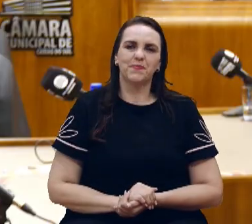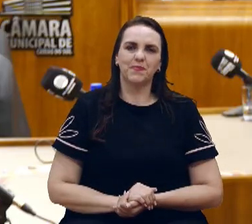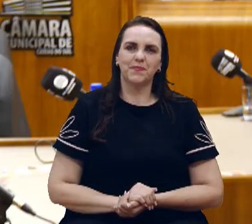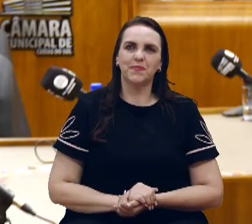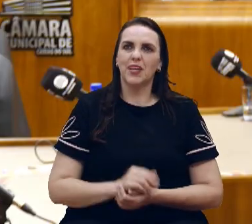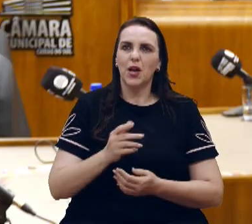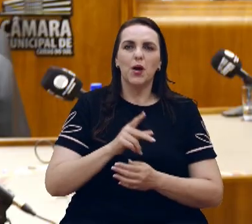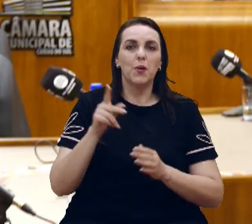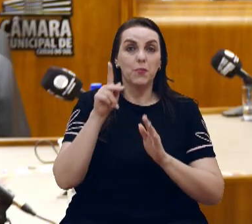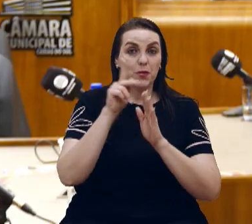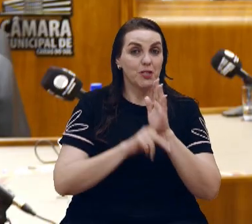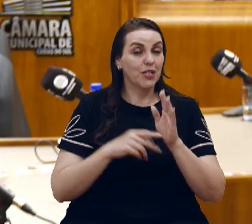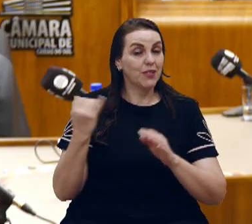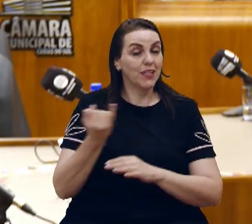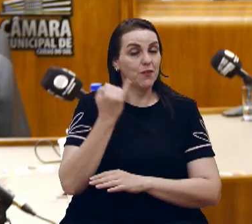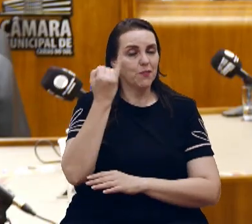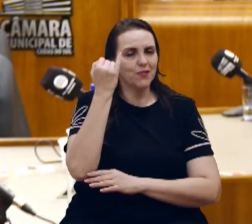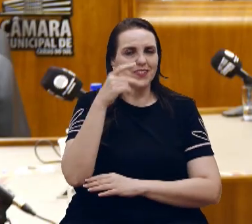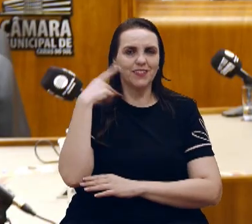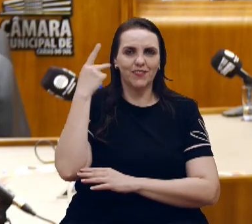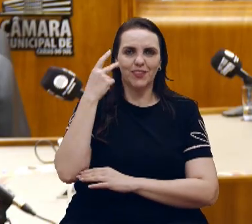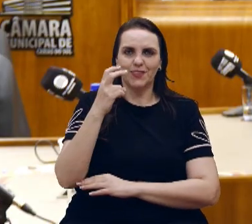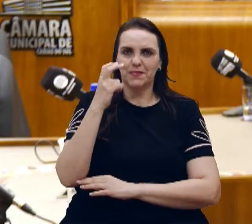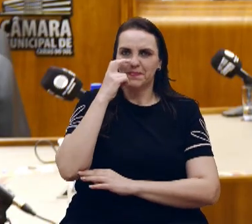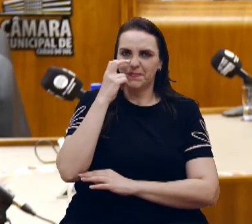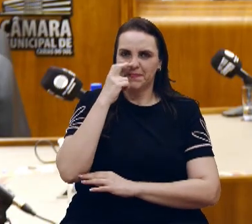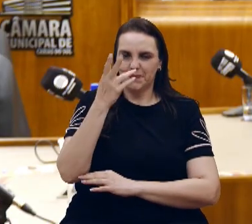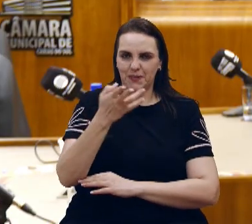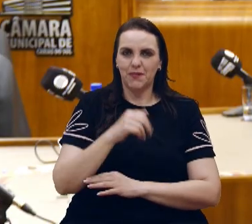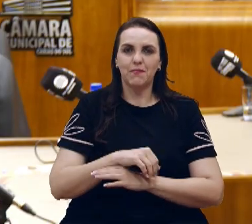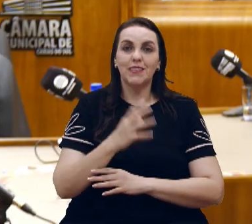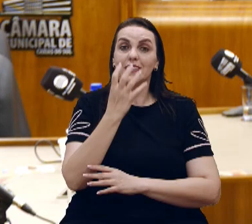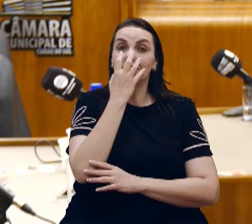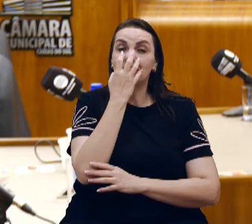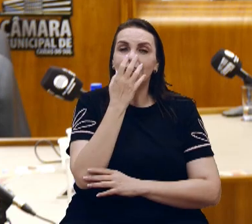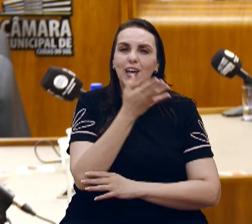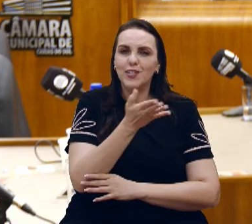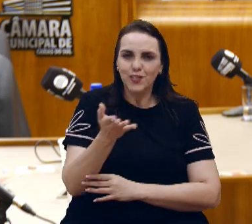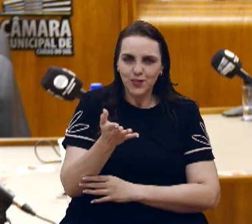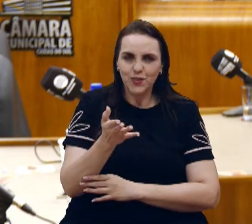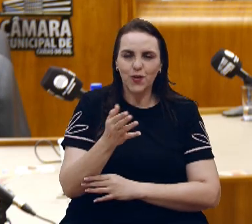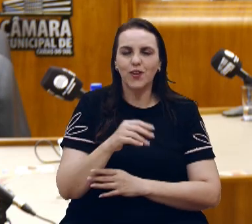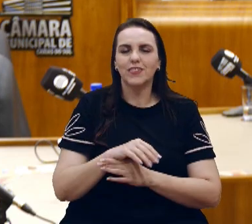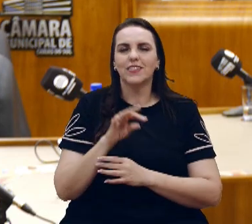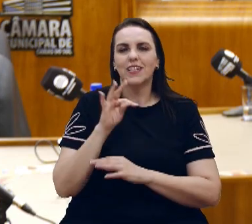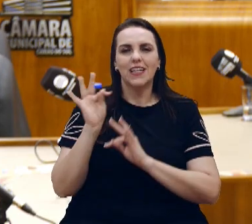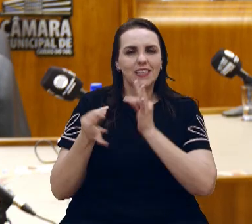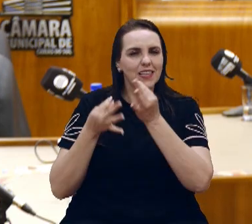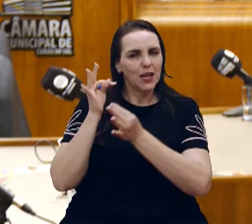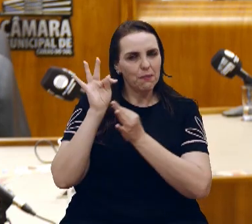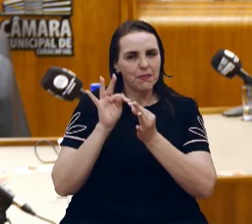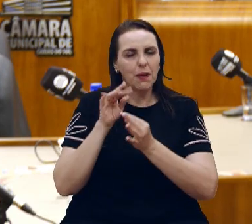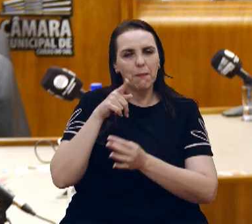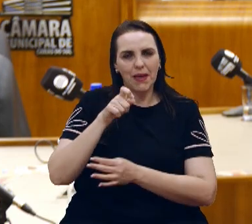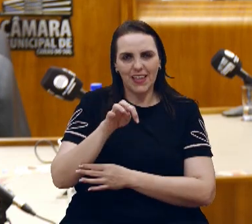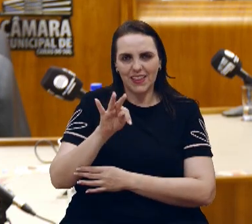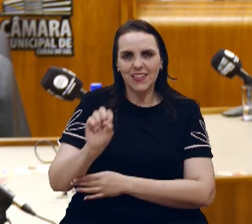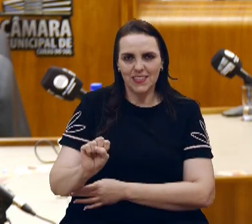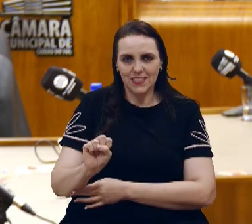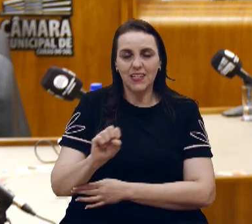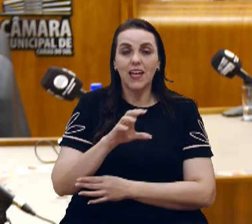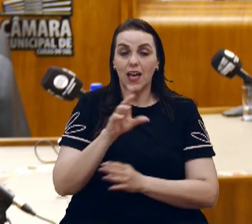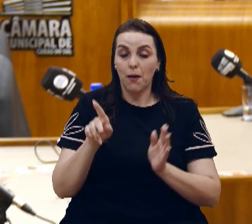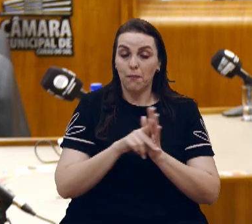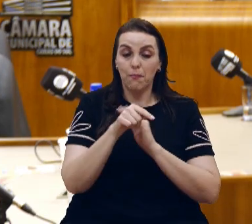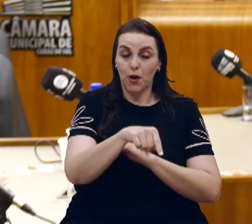Projeto muito importante, né, da vereadora Andressa Malman, e esses cães, né, os Terapets, são da ONG, né, da ONG Sem Raça